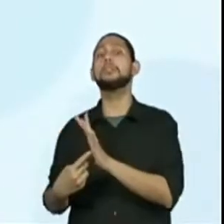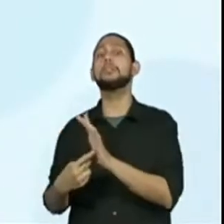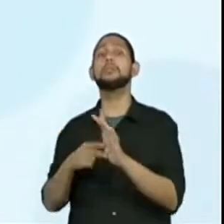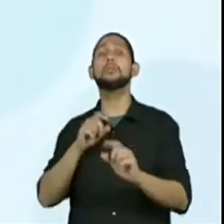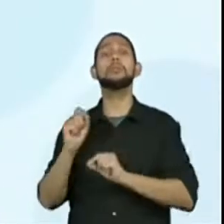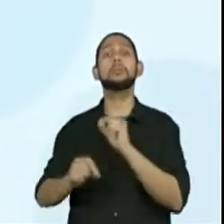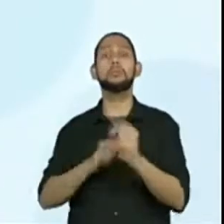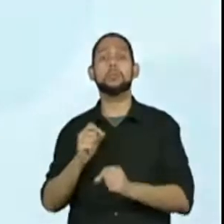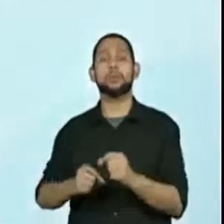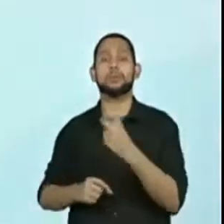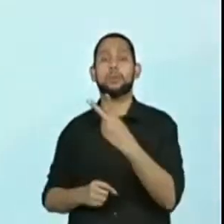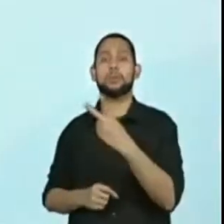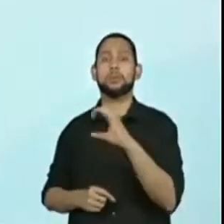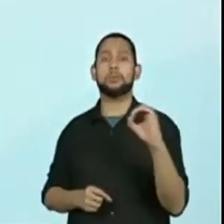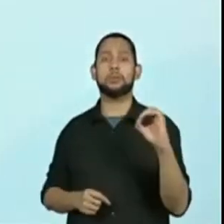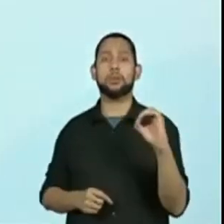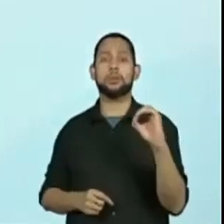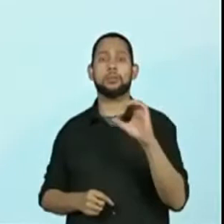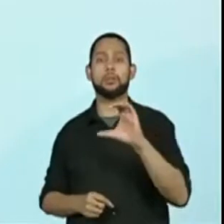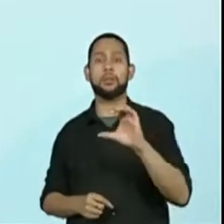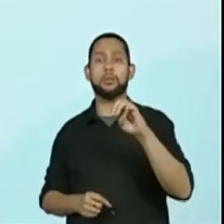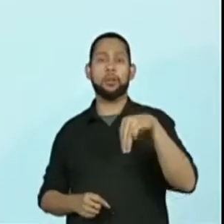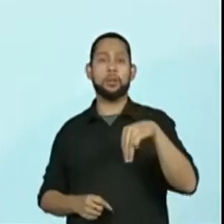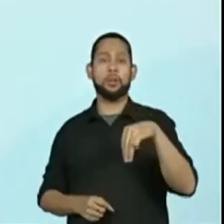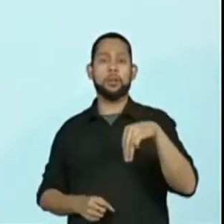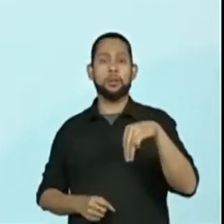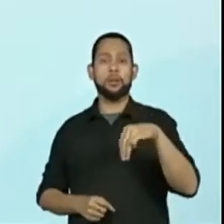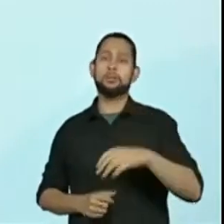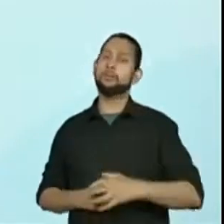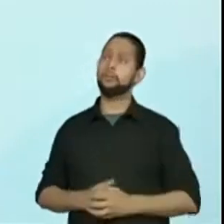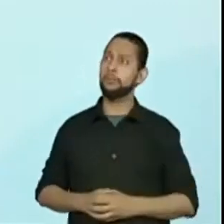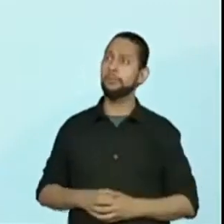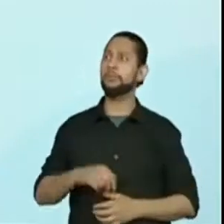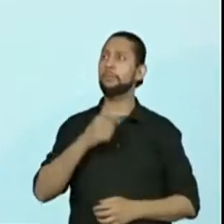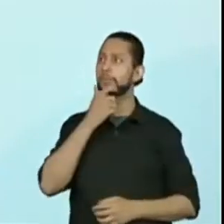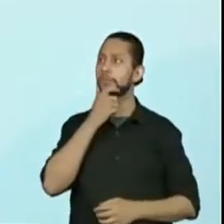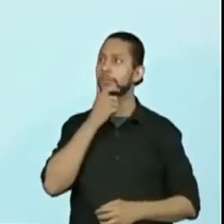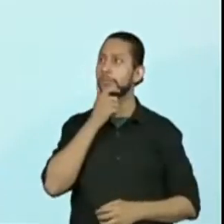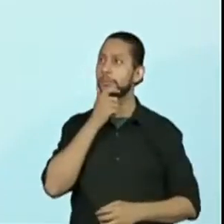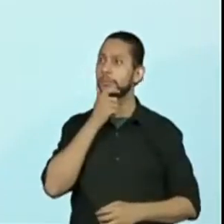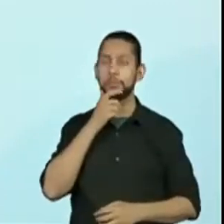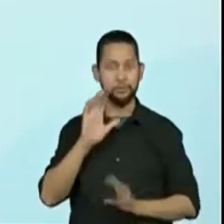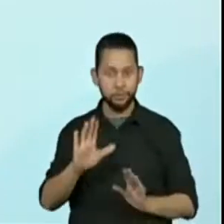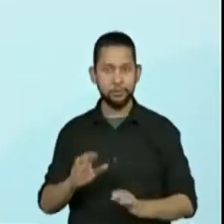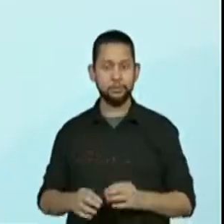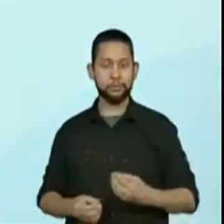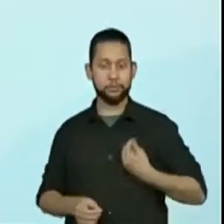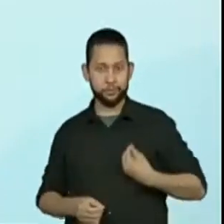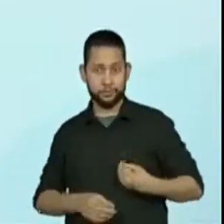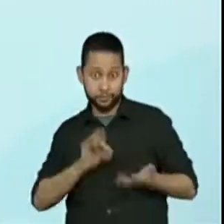equivale a 200 centímetros da vida real.